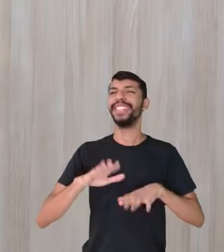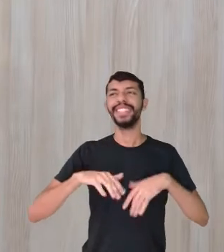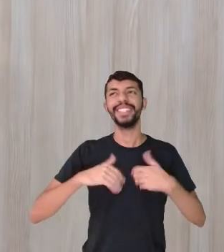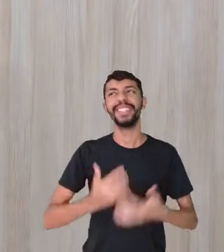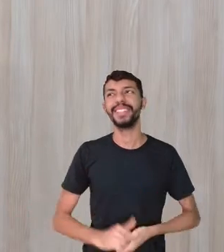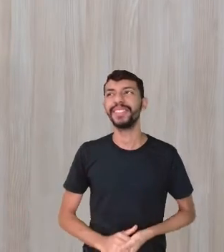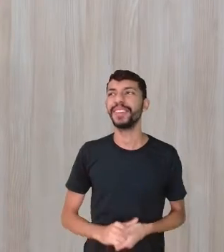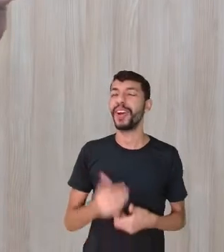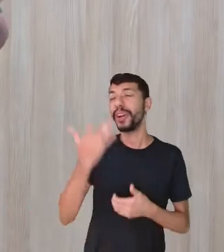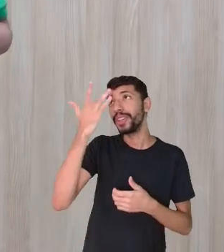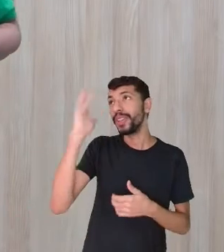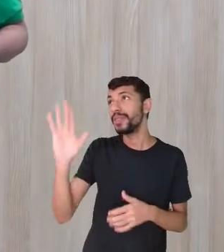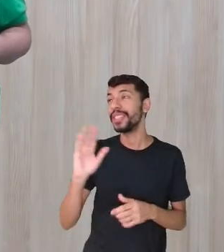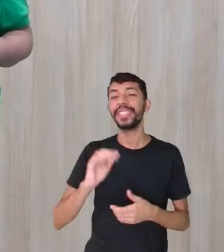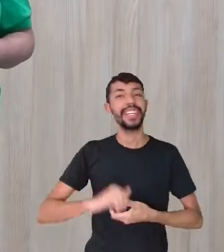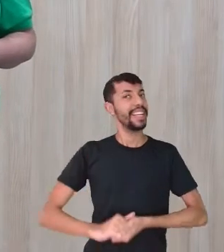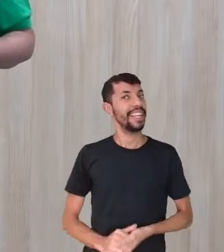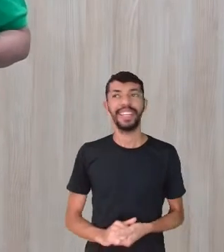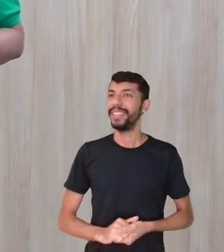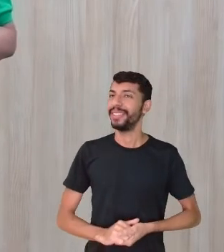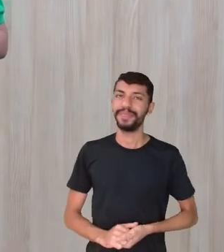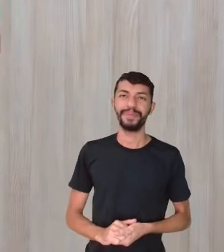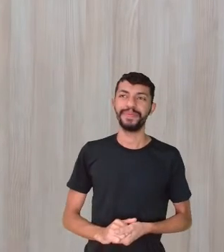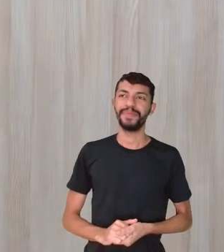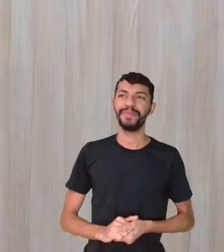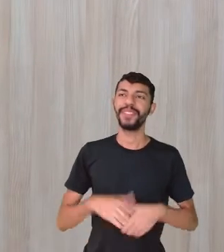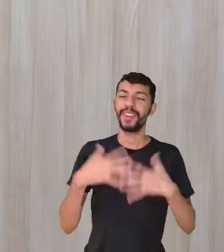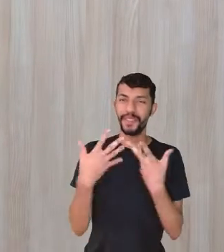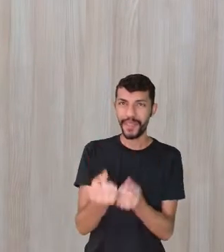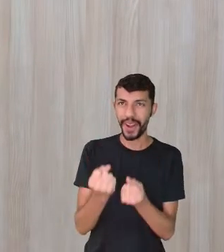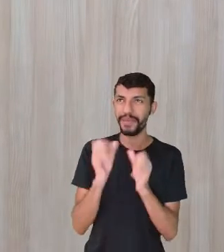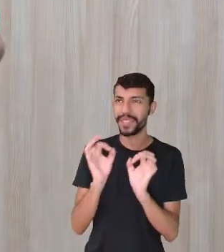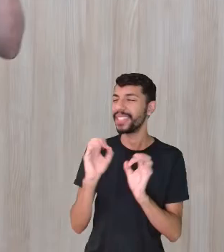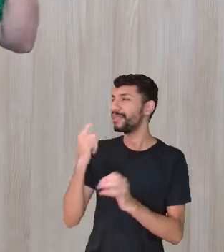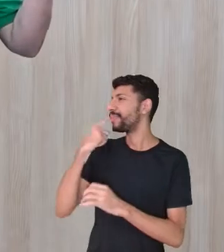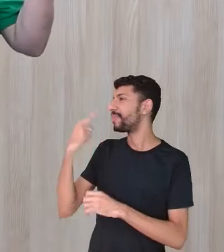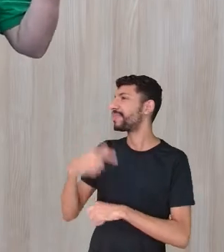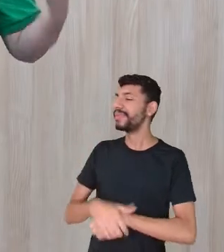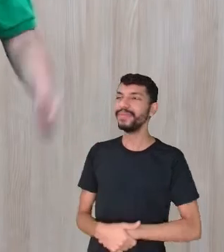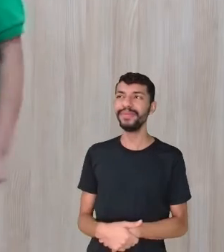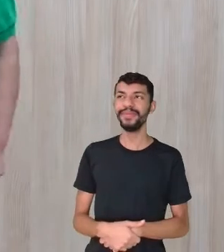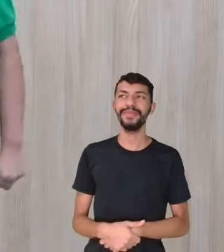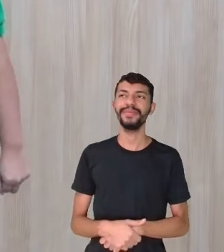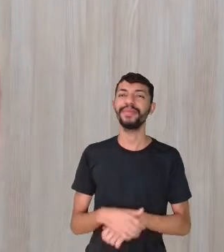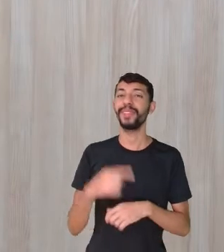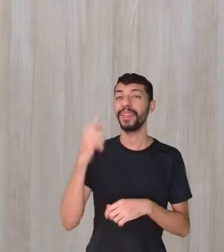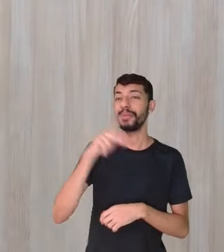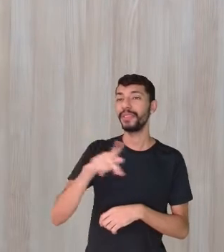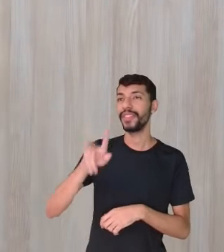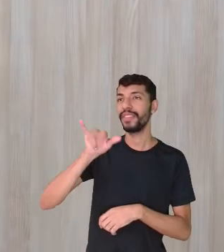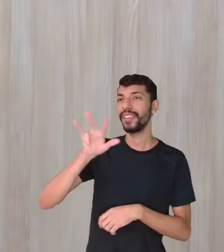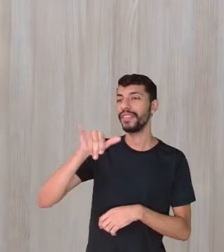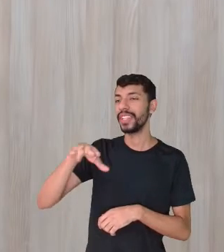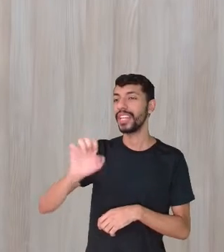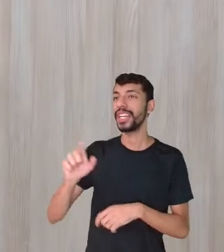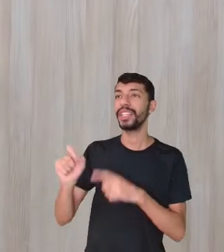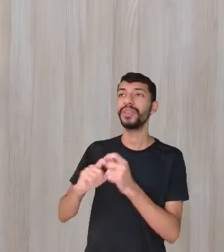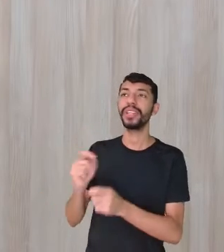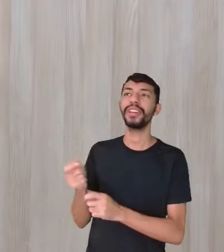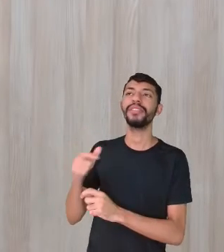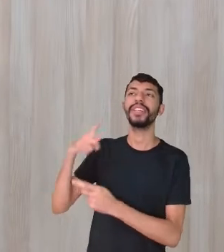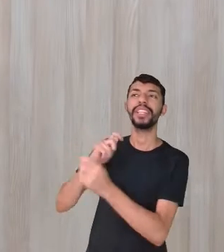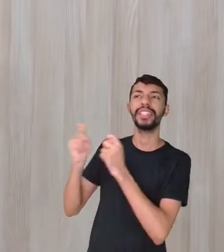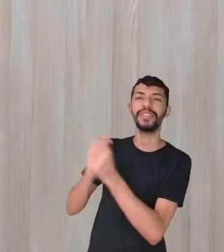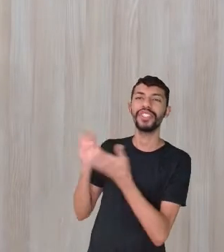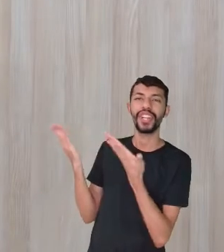Olhe, sei não tem como. Mas vamos lá, não é? Professora Viviane vai ser a nossa entrevistada de